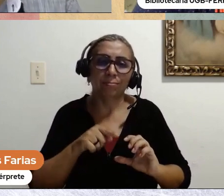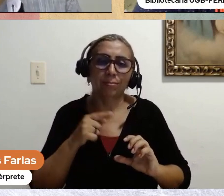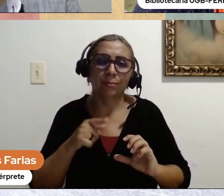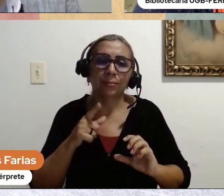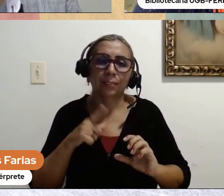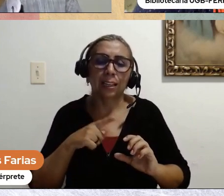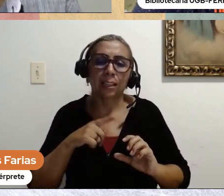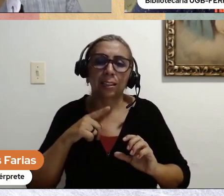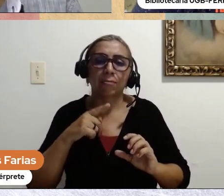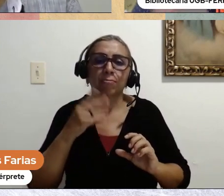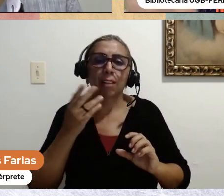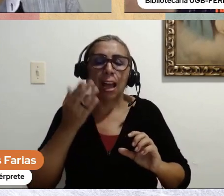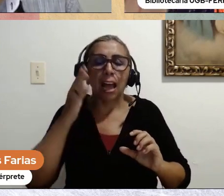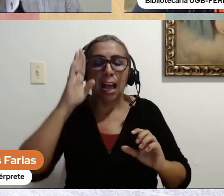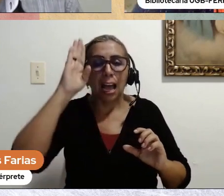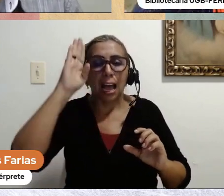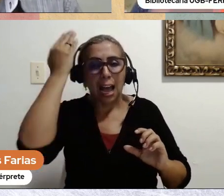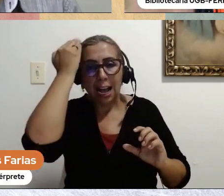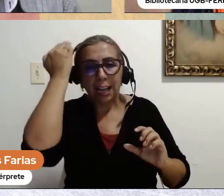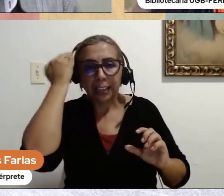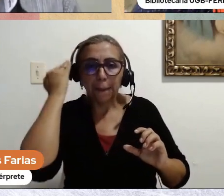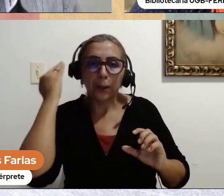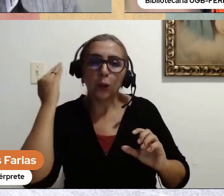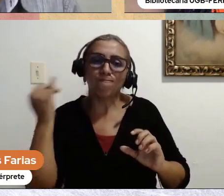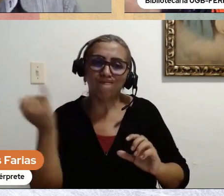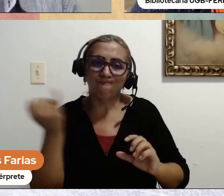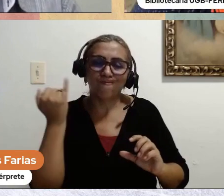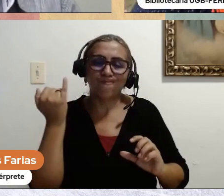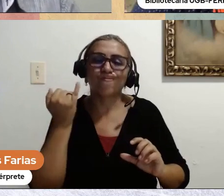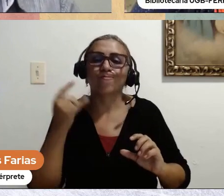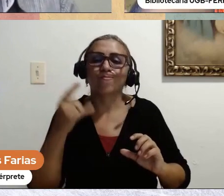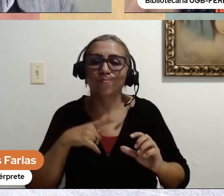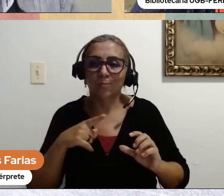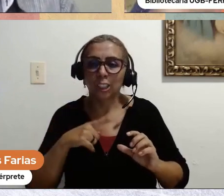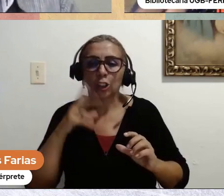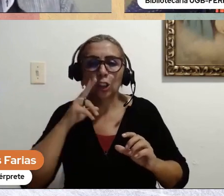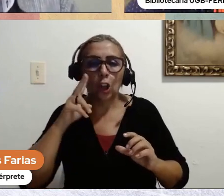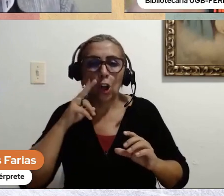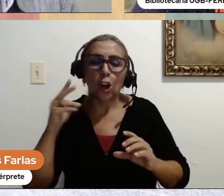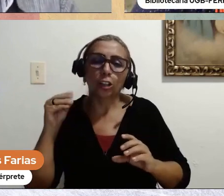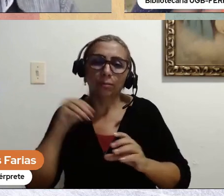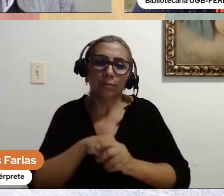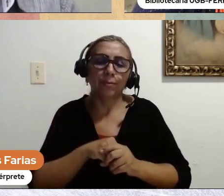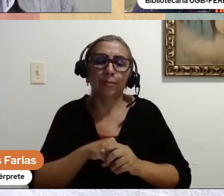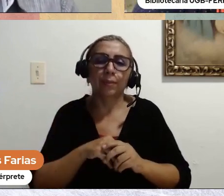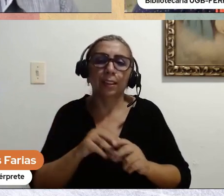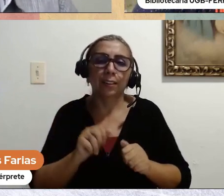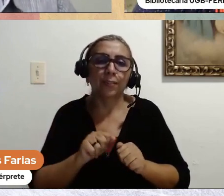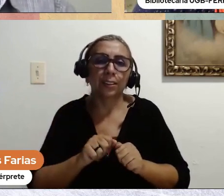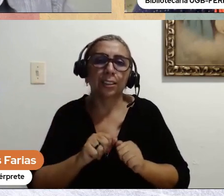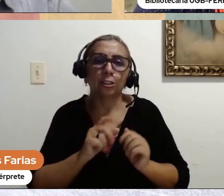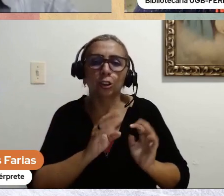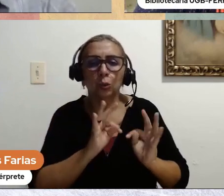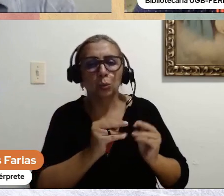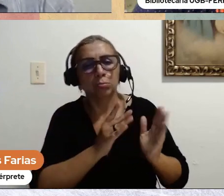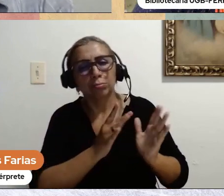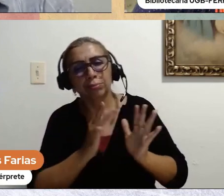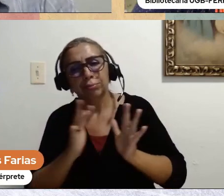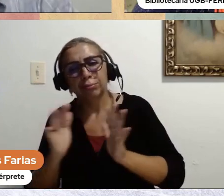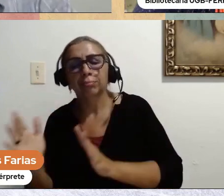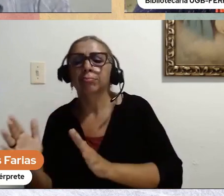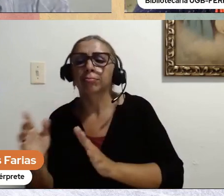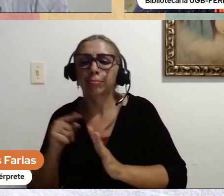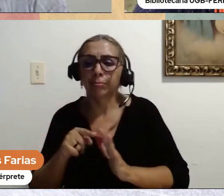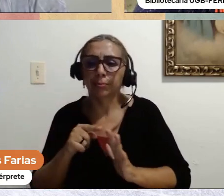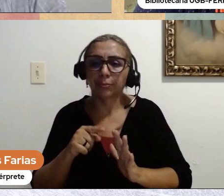tem esse valor cultural, esse valor histórico, esse valor acadêmico, e fazendo todos esses aspectos,